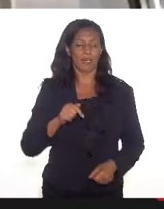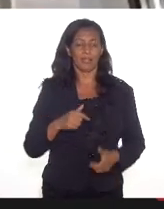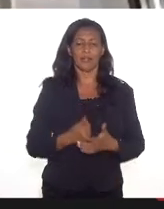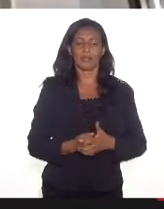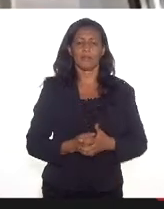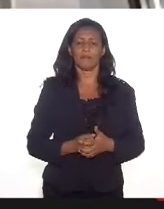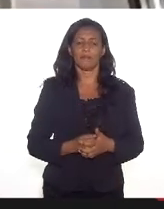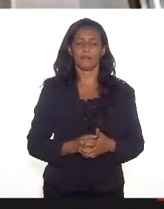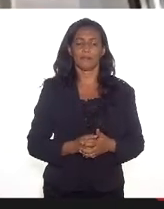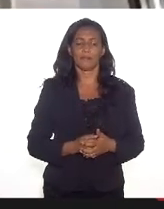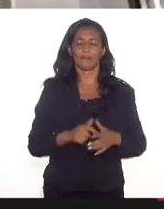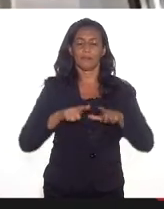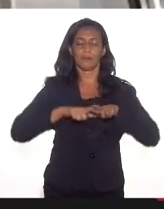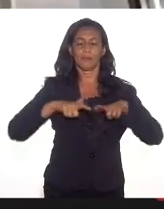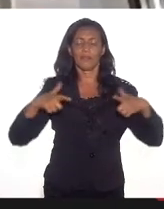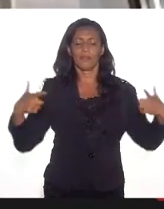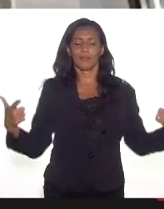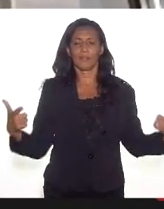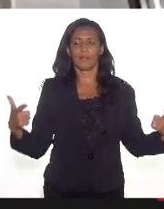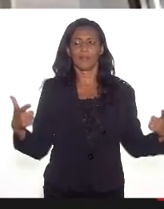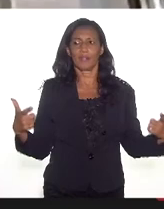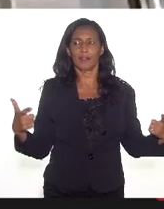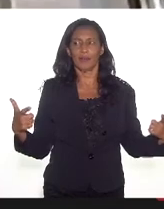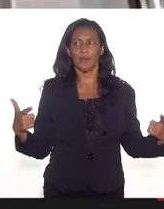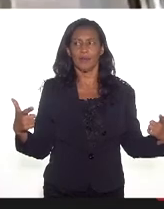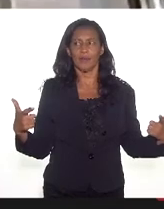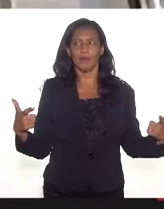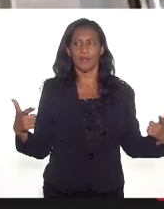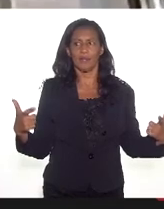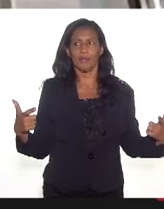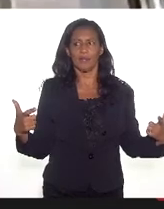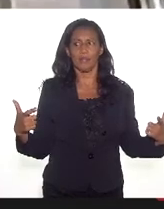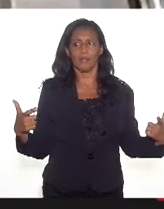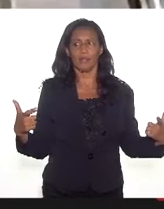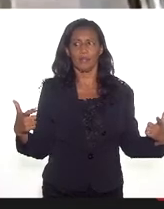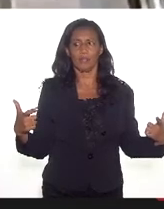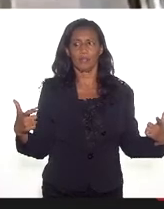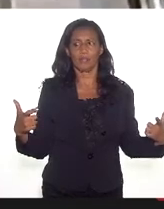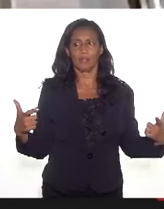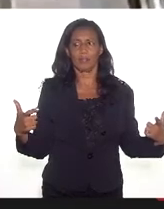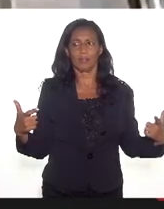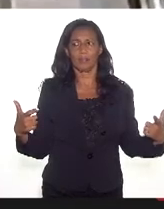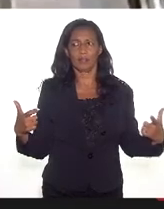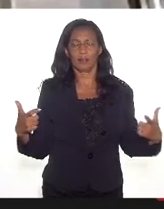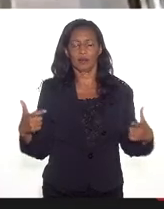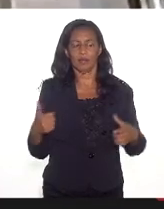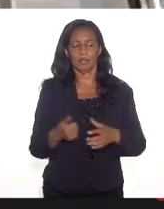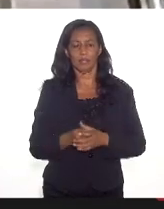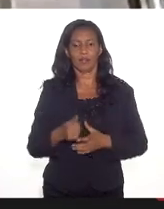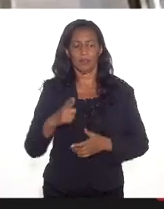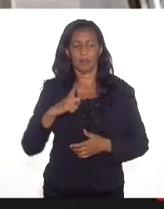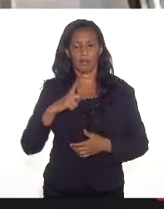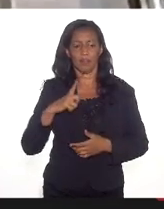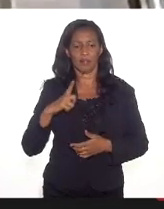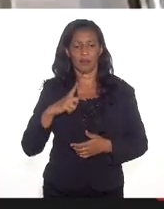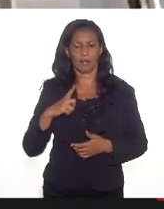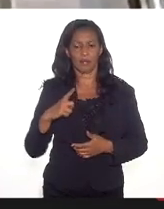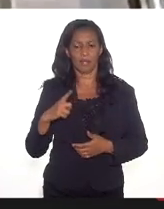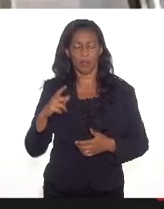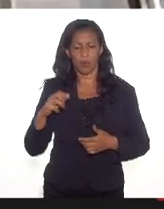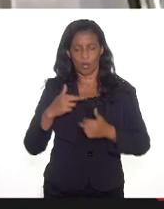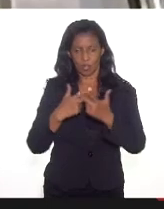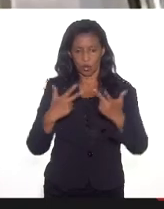ampliação da infecção da Covid-19 eles também são meios de tortura as filas